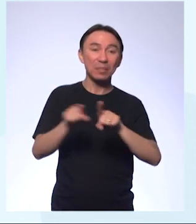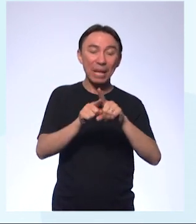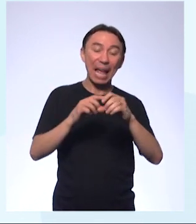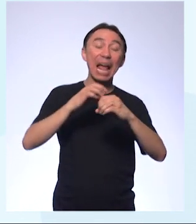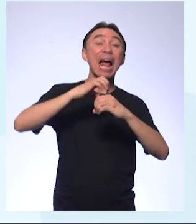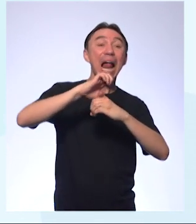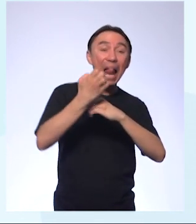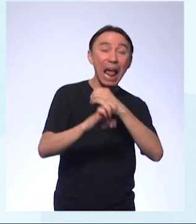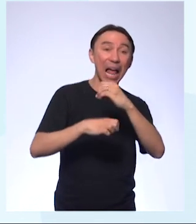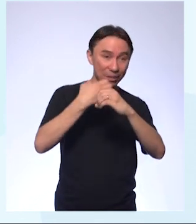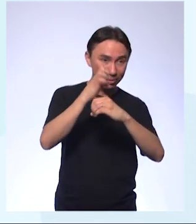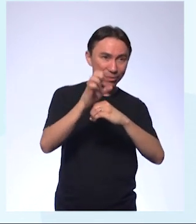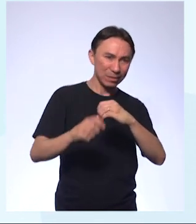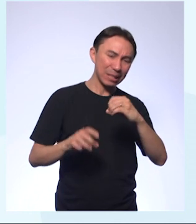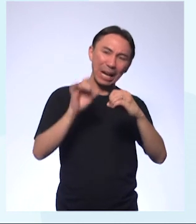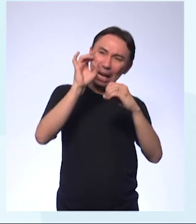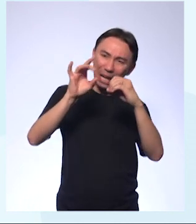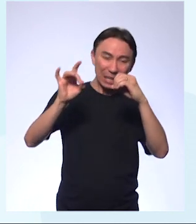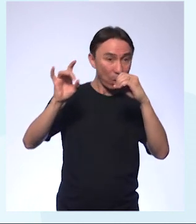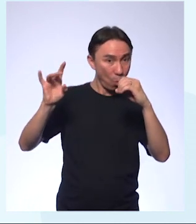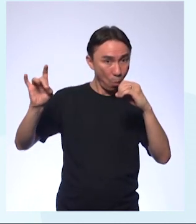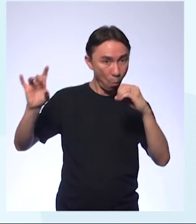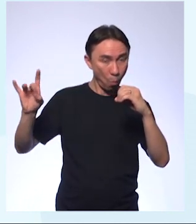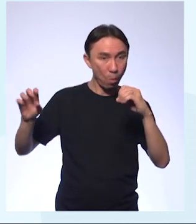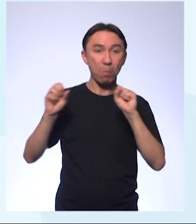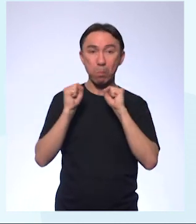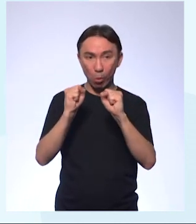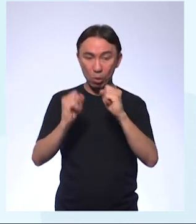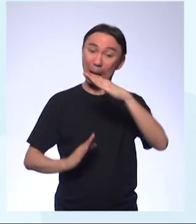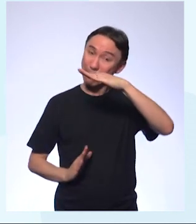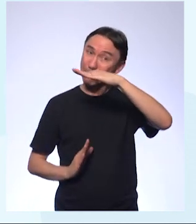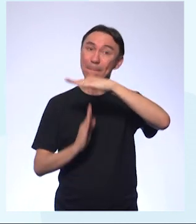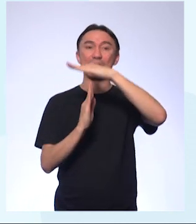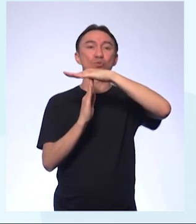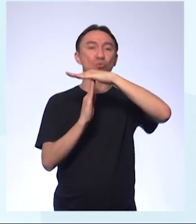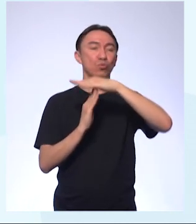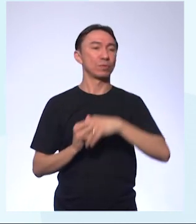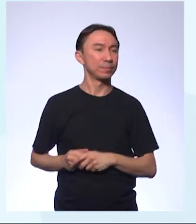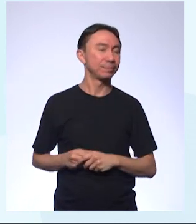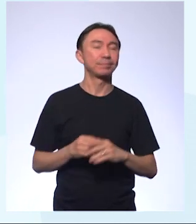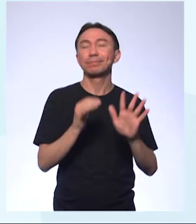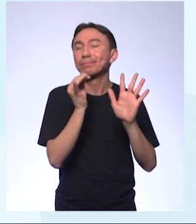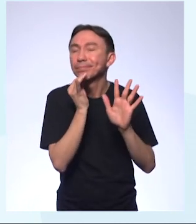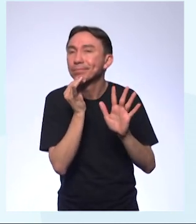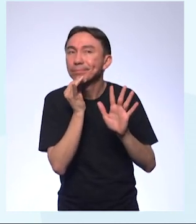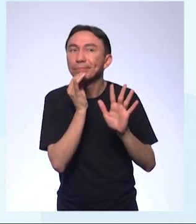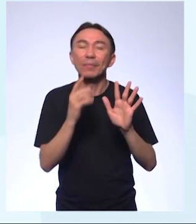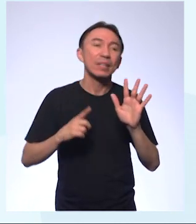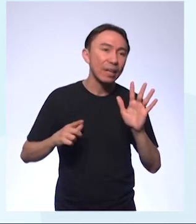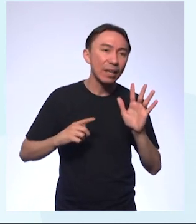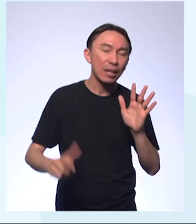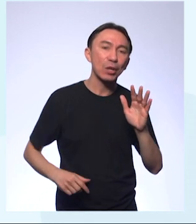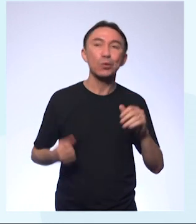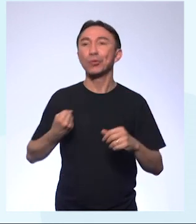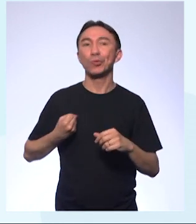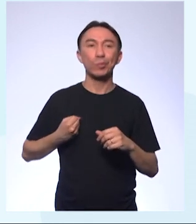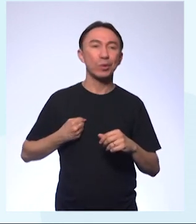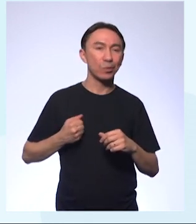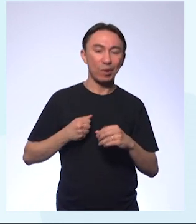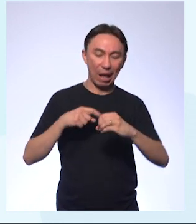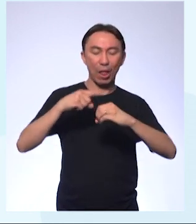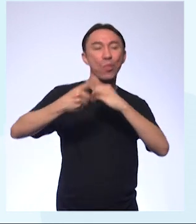Então, aqui eu tenho a denominação das camadas, de K até Q, os níveis, de 1 até 7,